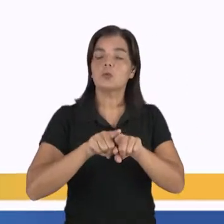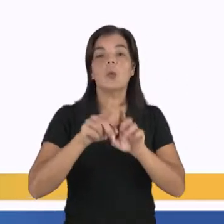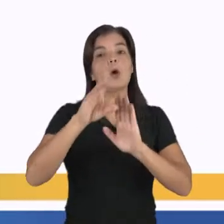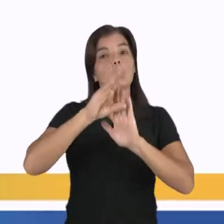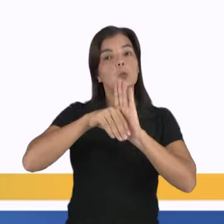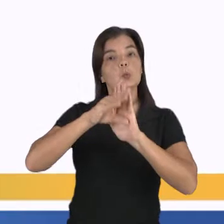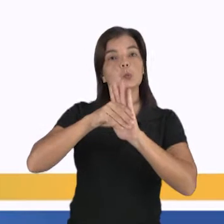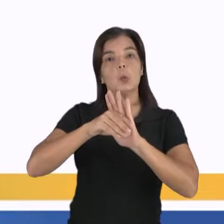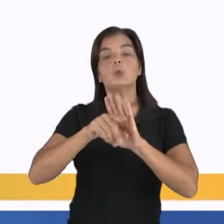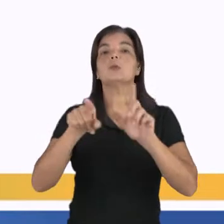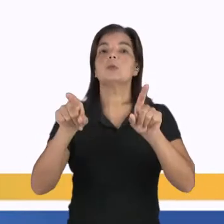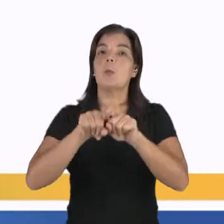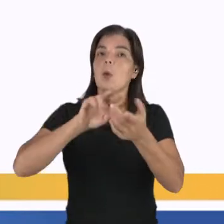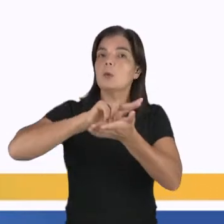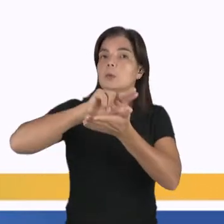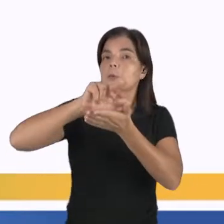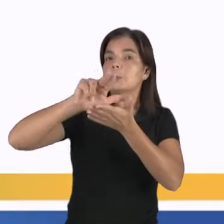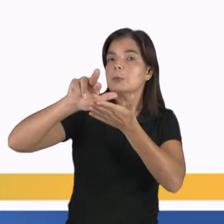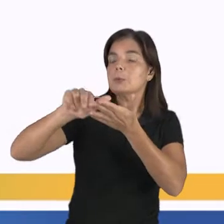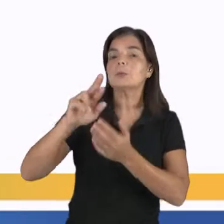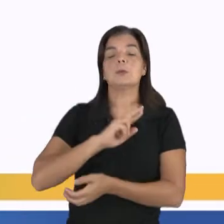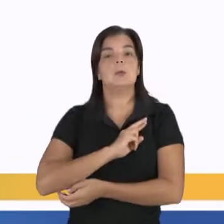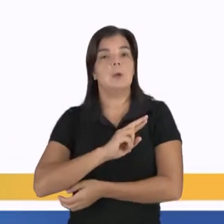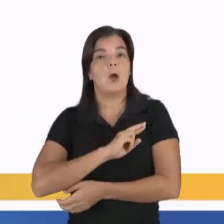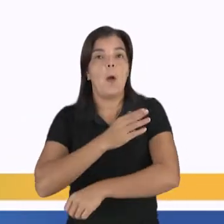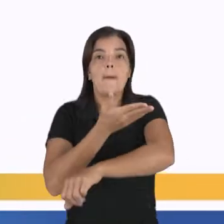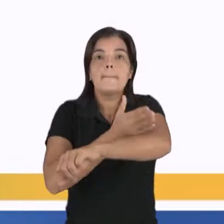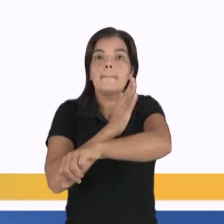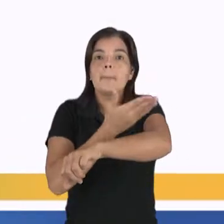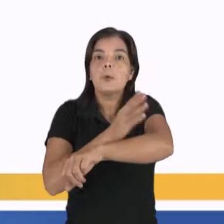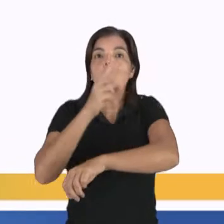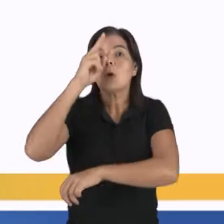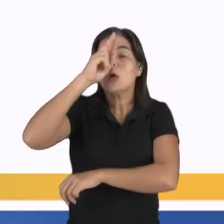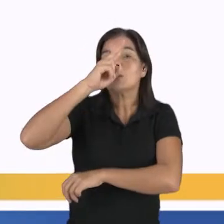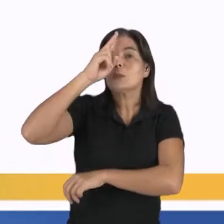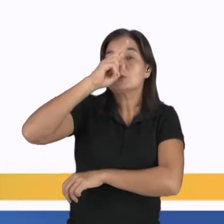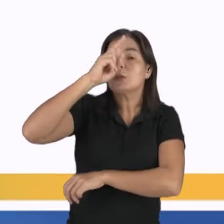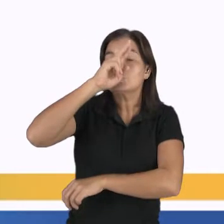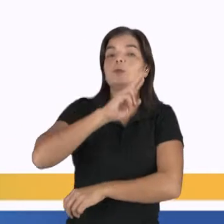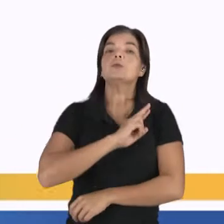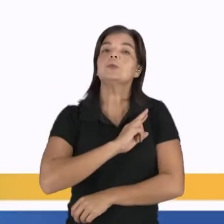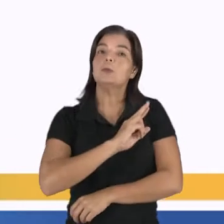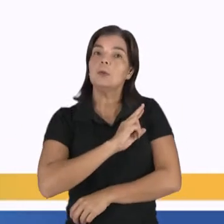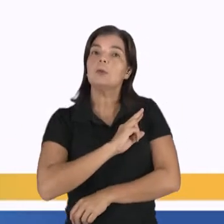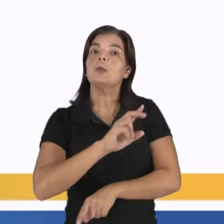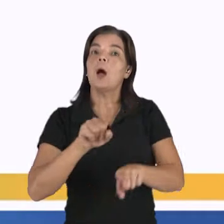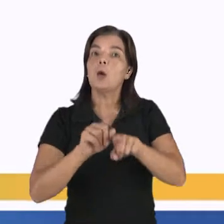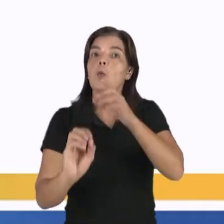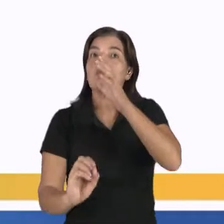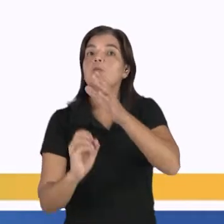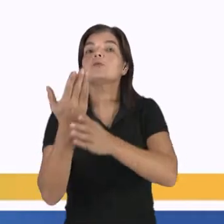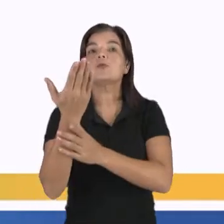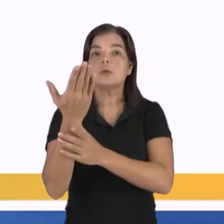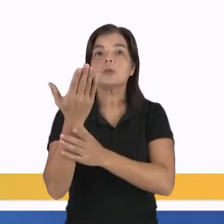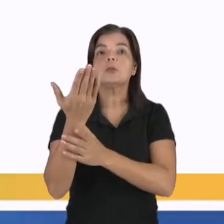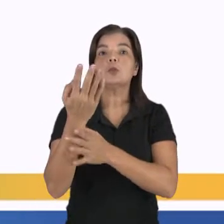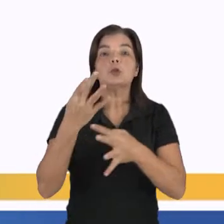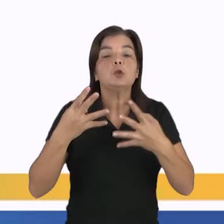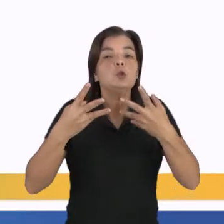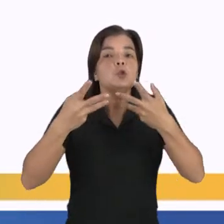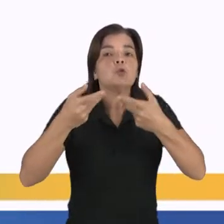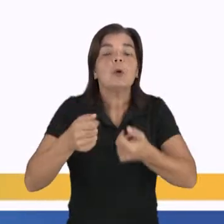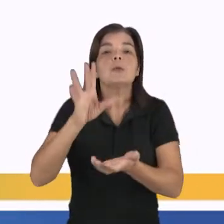de conteúdos diversos das religiões, práticas, a história das religiões, um inventário